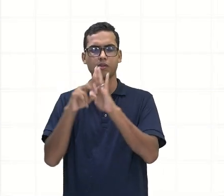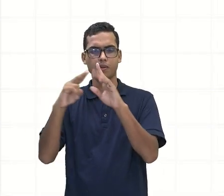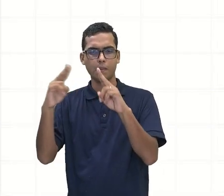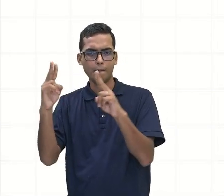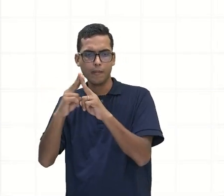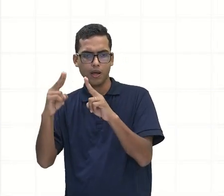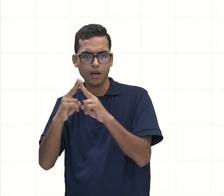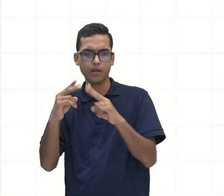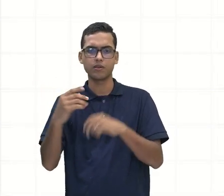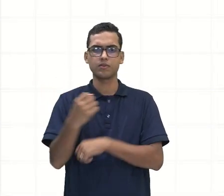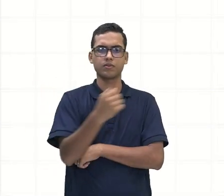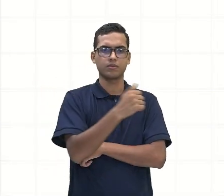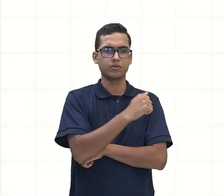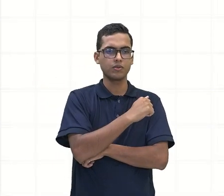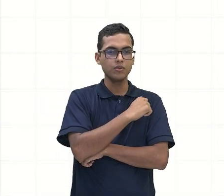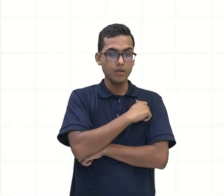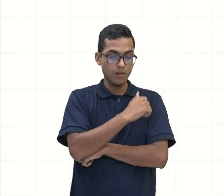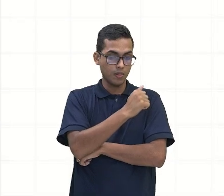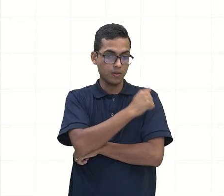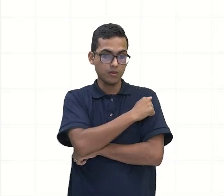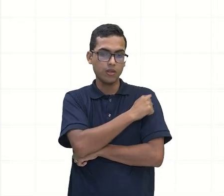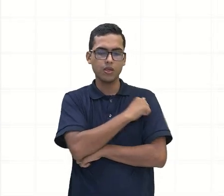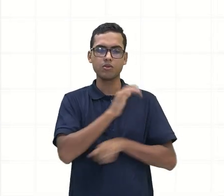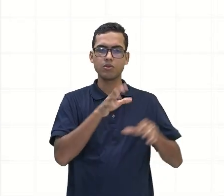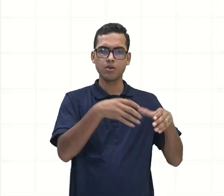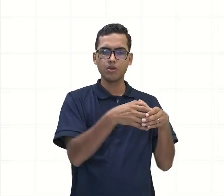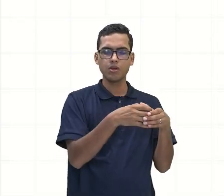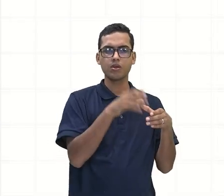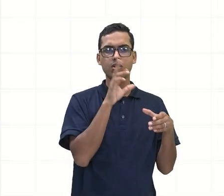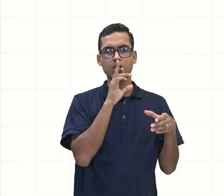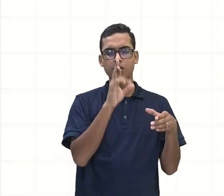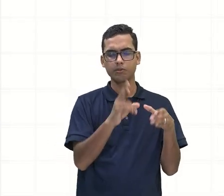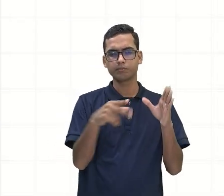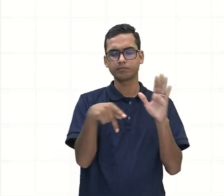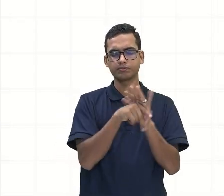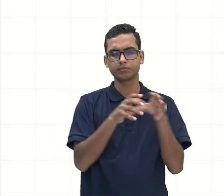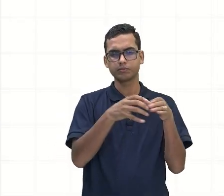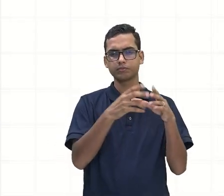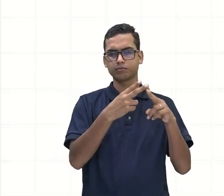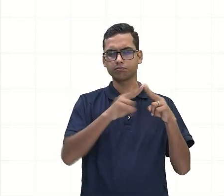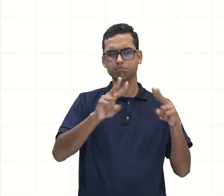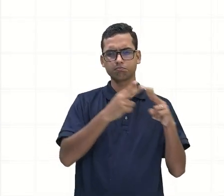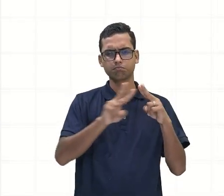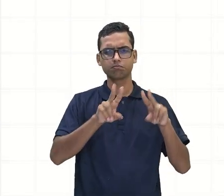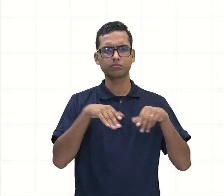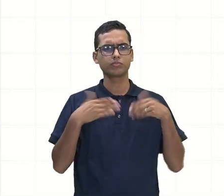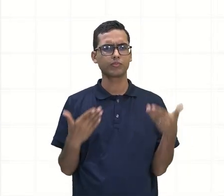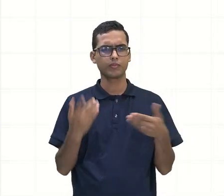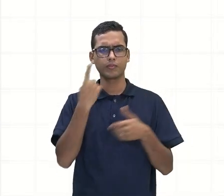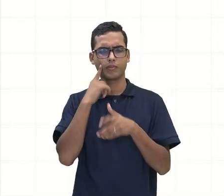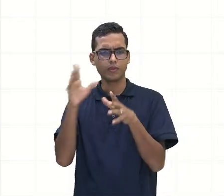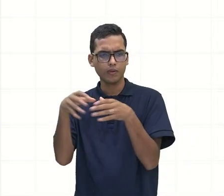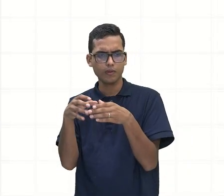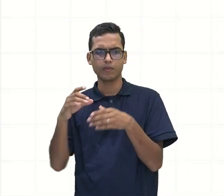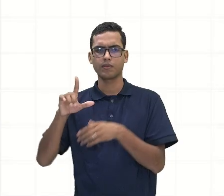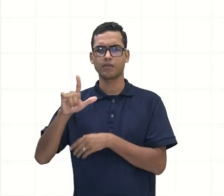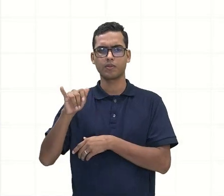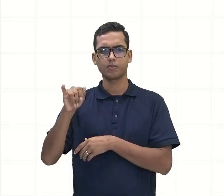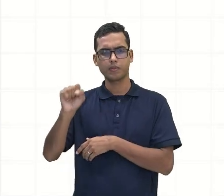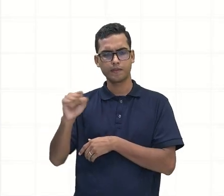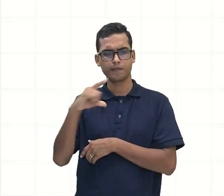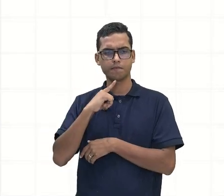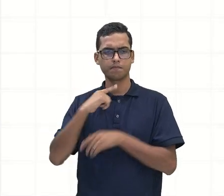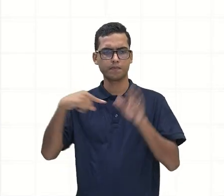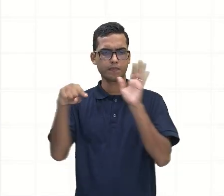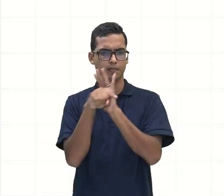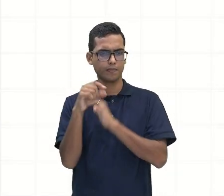alunos que chegaram com resultados dos valores absolutos ímpares. Então, quem foi para cada grupo? Nós temos que a Laís